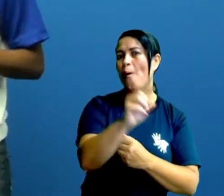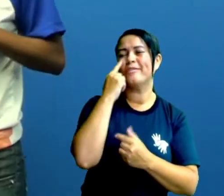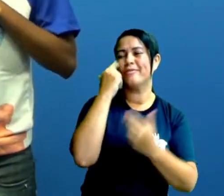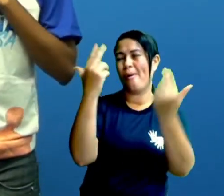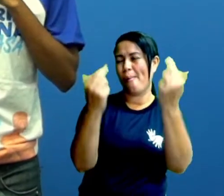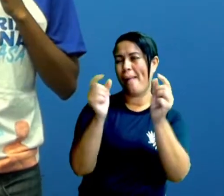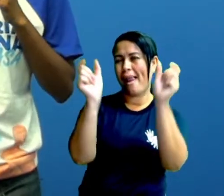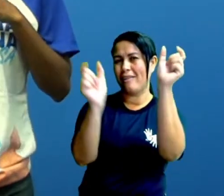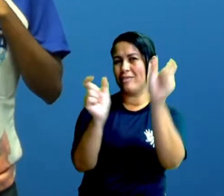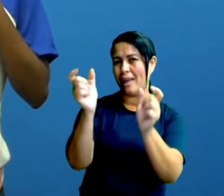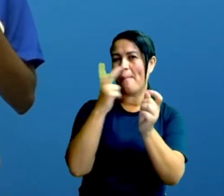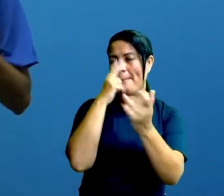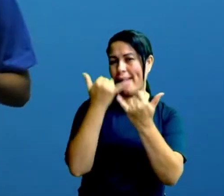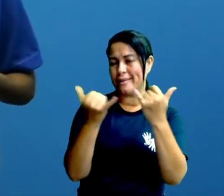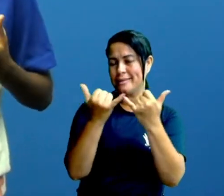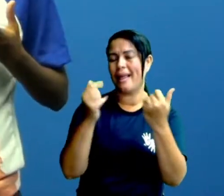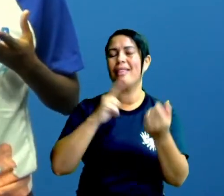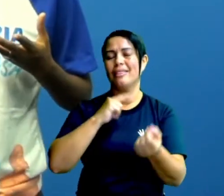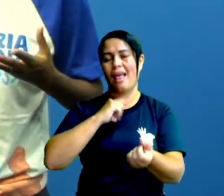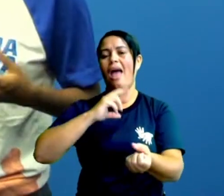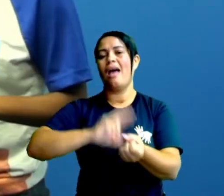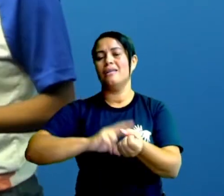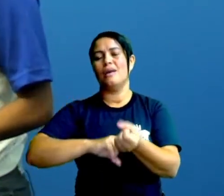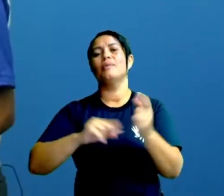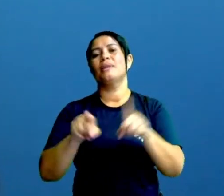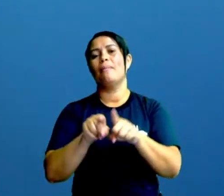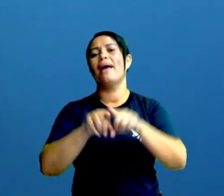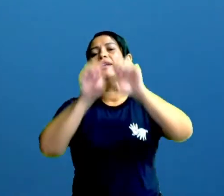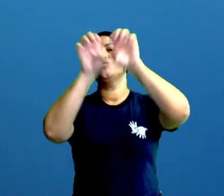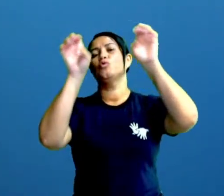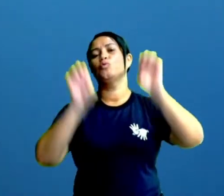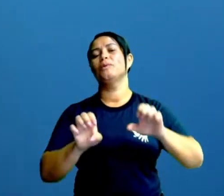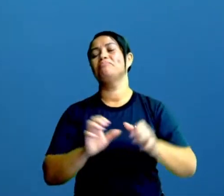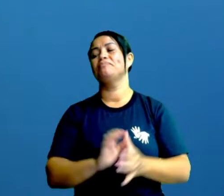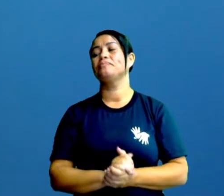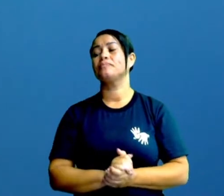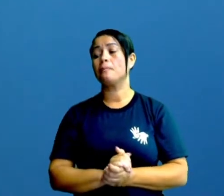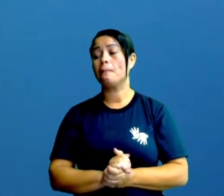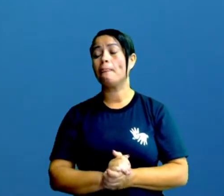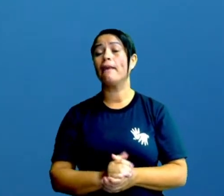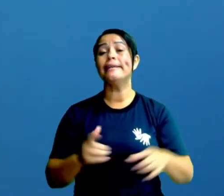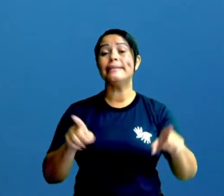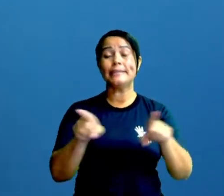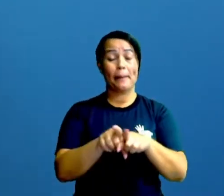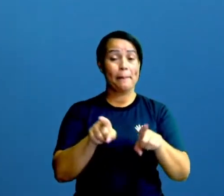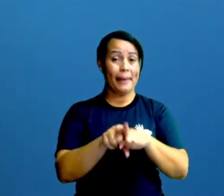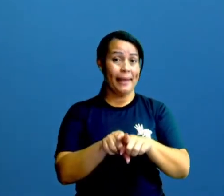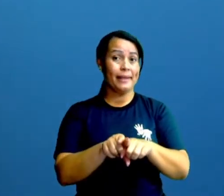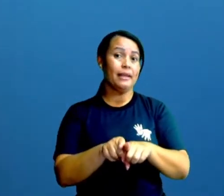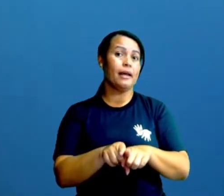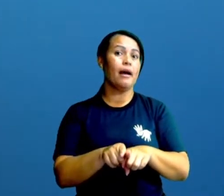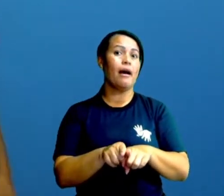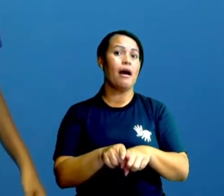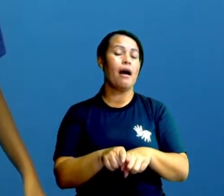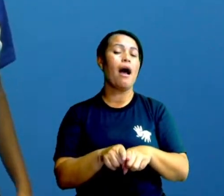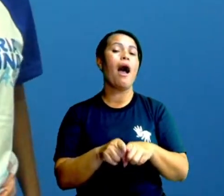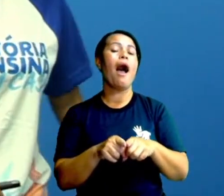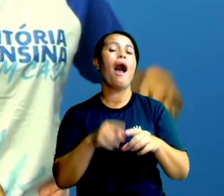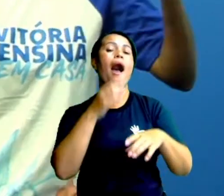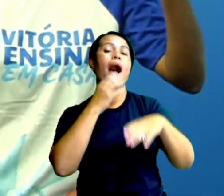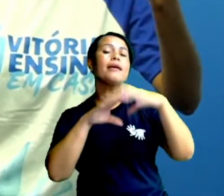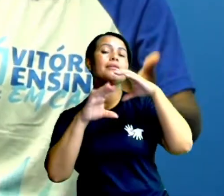Elas têm as rimas a estrutura e As cantigas o